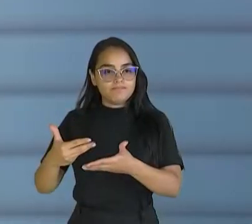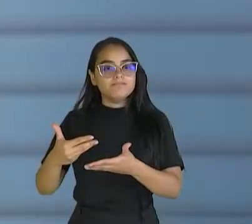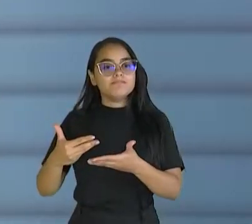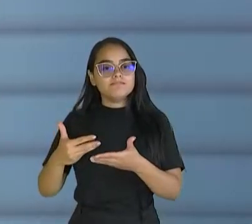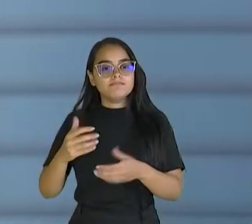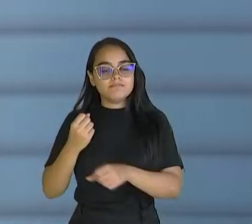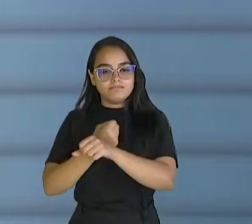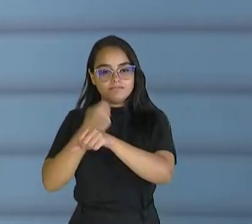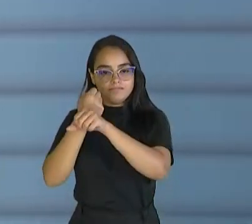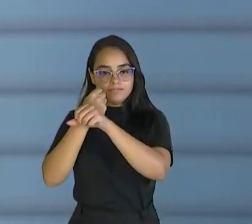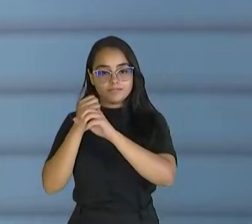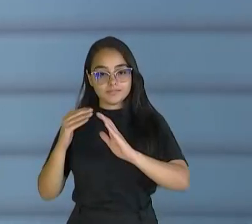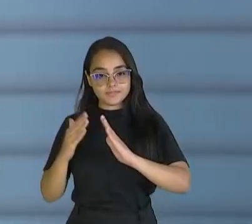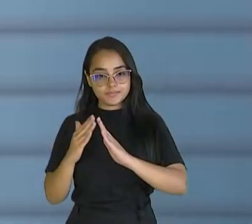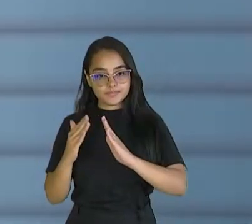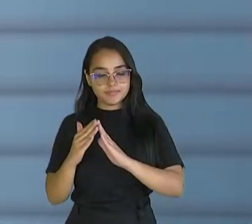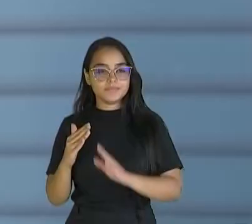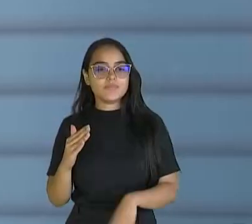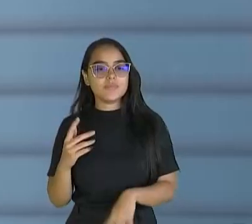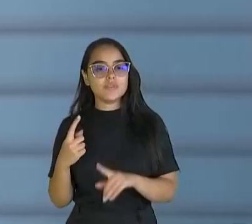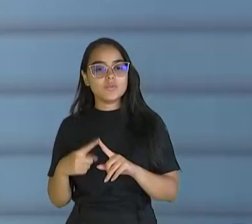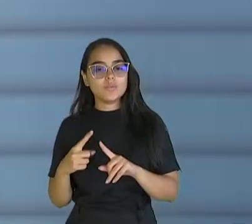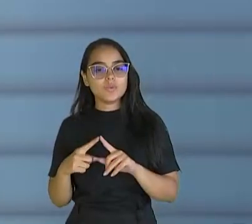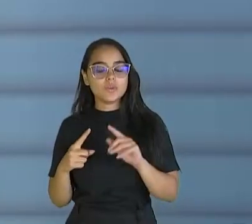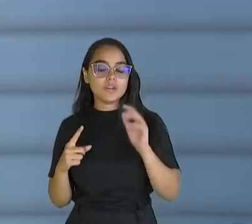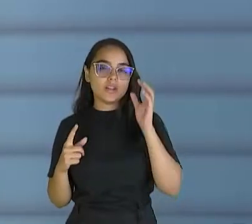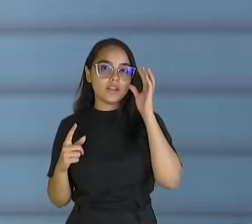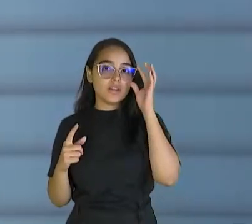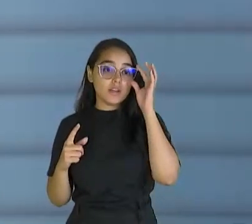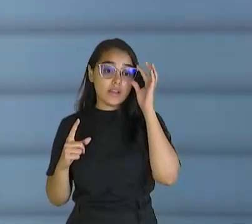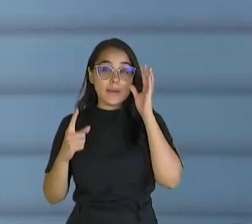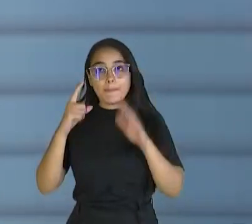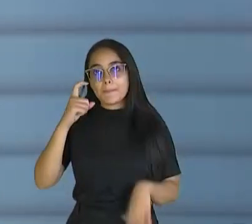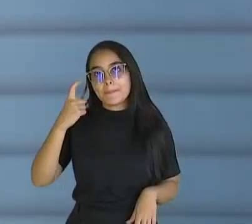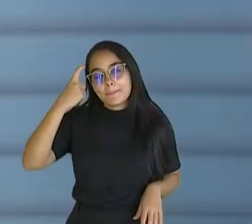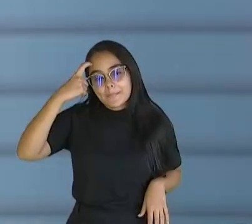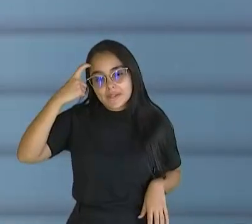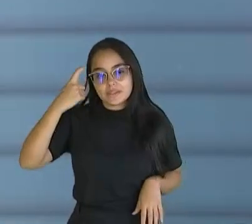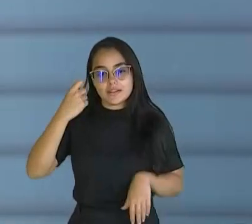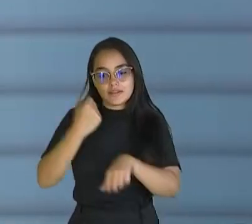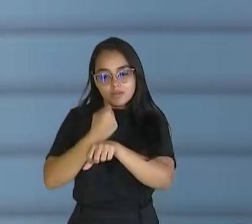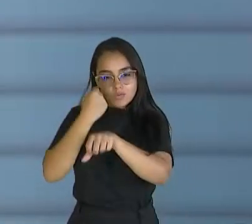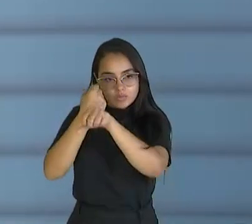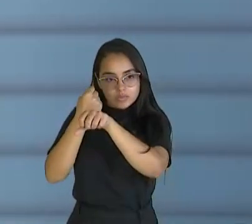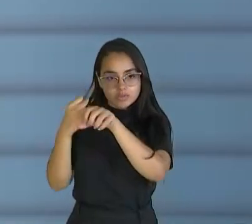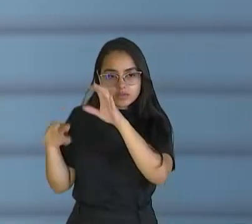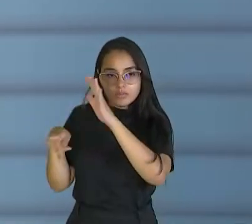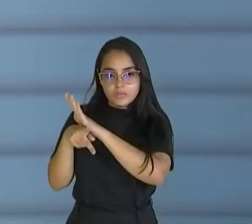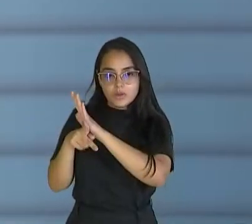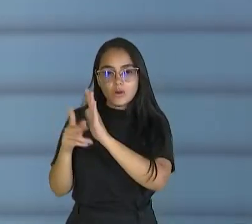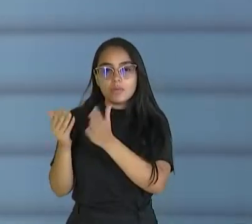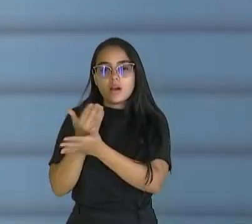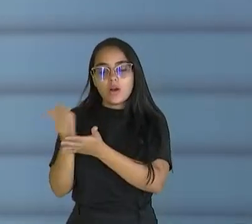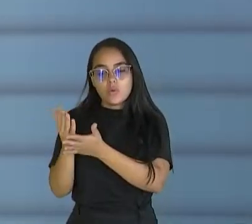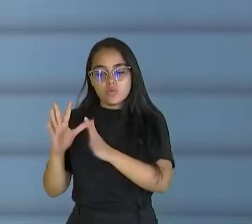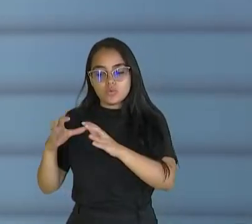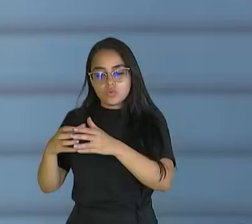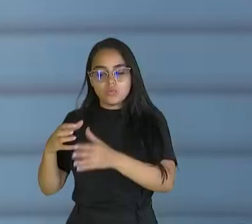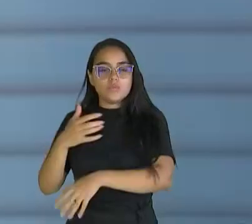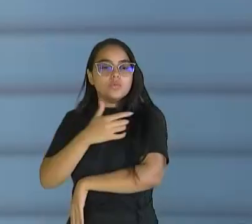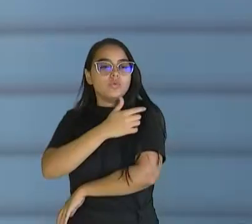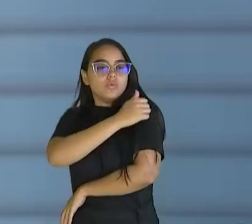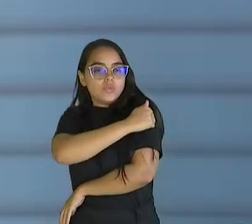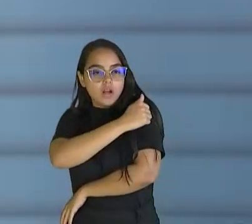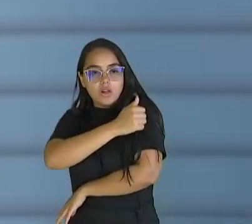de construção da casa. Ah. Porque ela foi toda idealizada e construída pela luta estudantil. Então, foi esse grupo